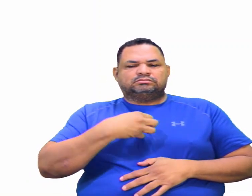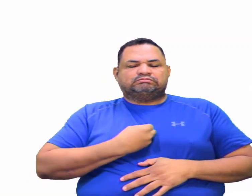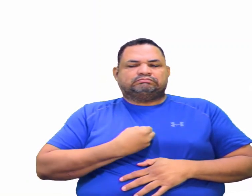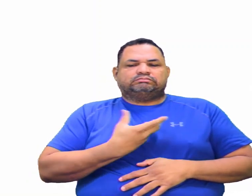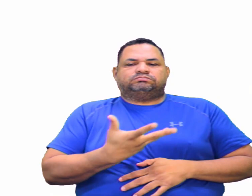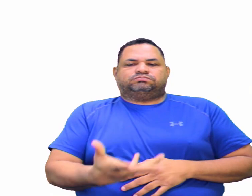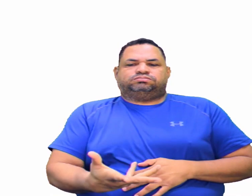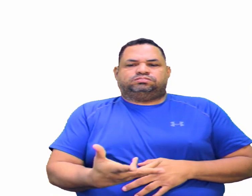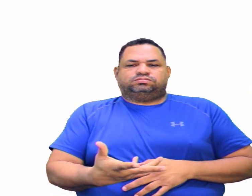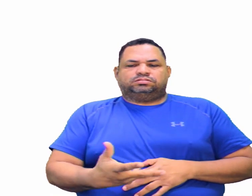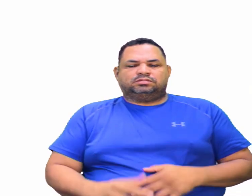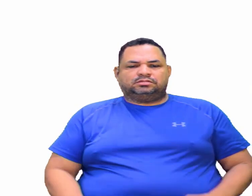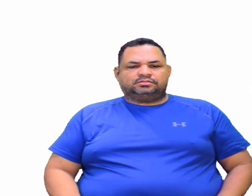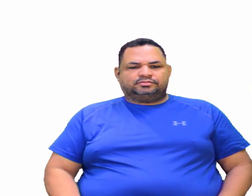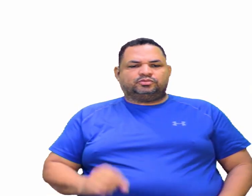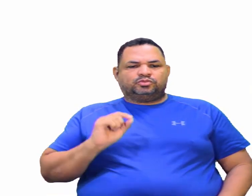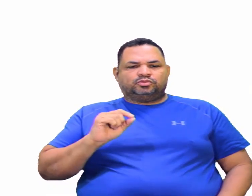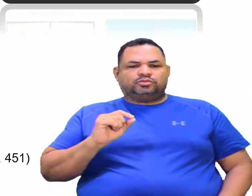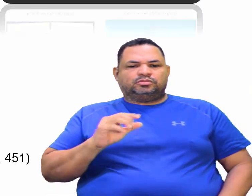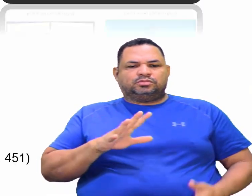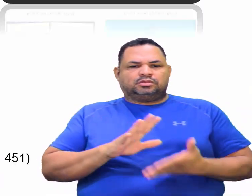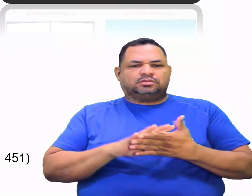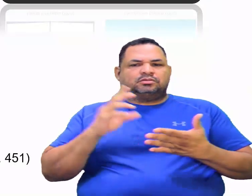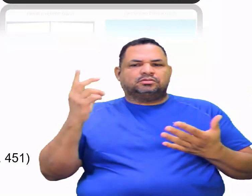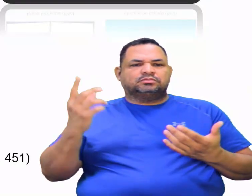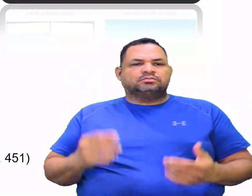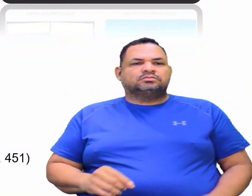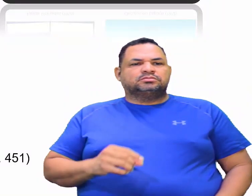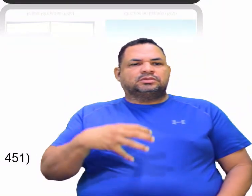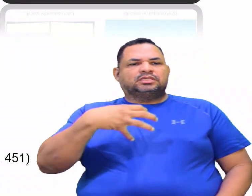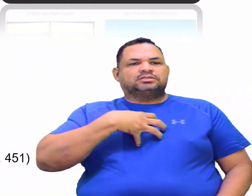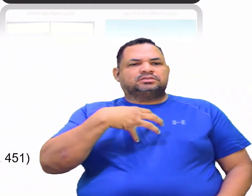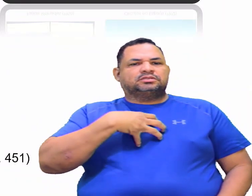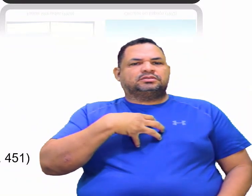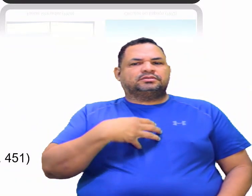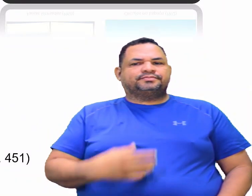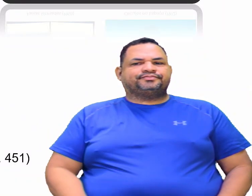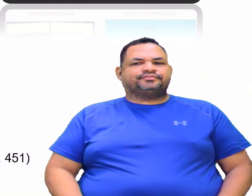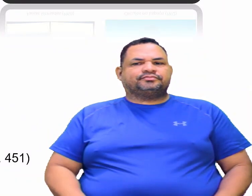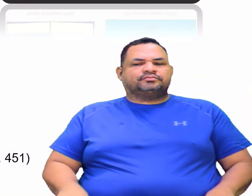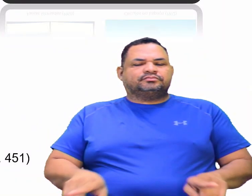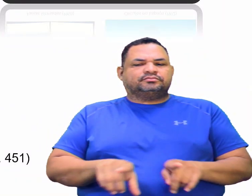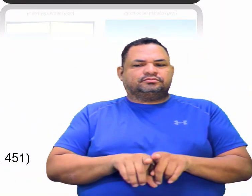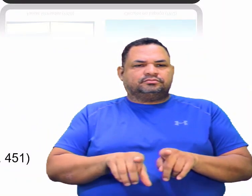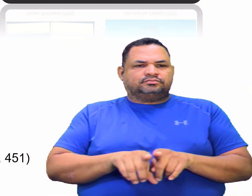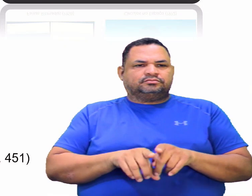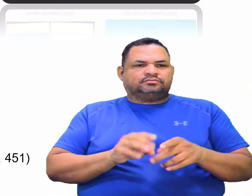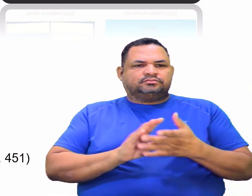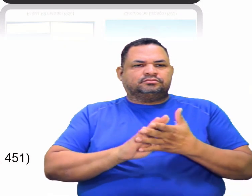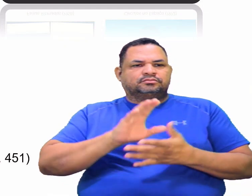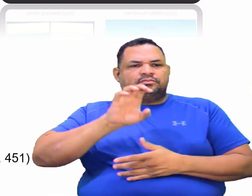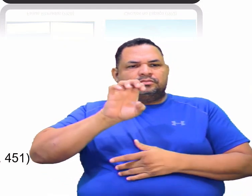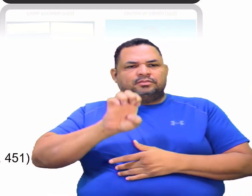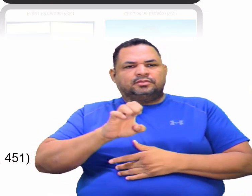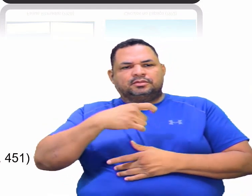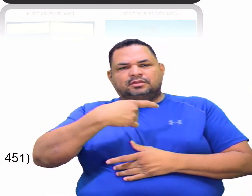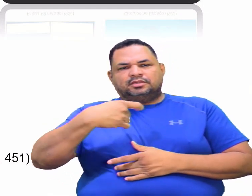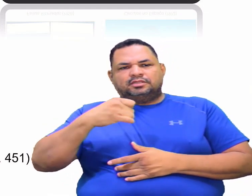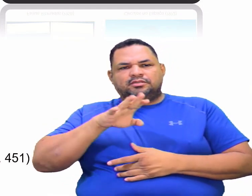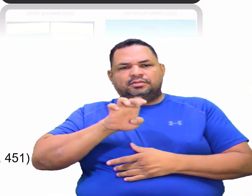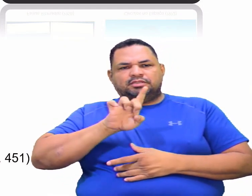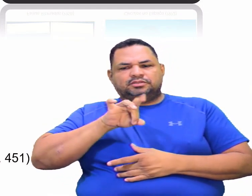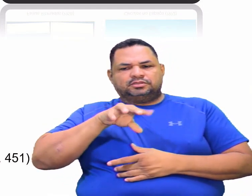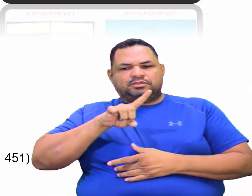sentimentos né as suas próprias impressões E aí vem também o expressionismo